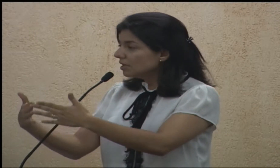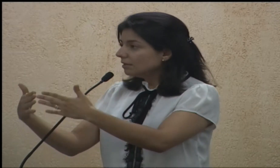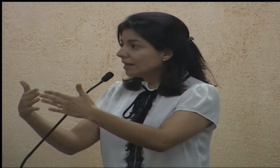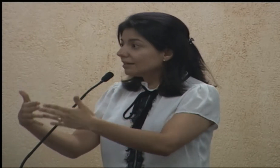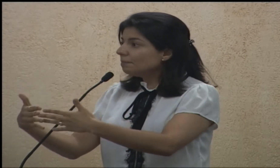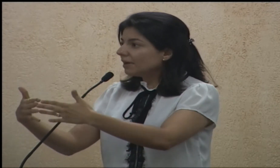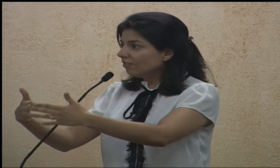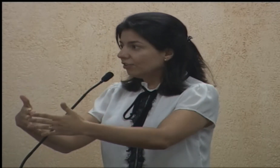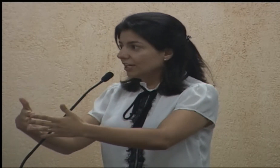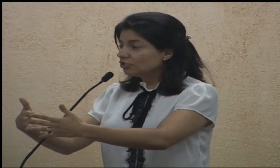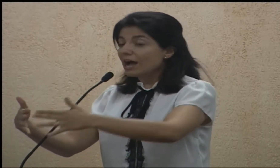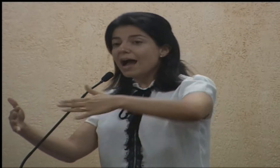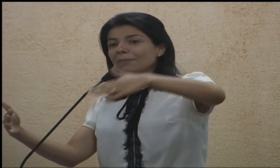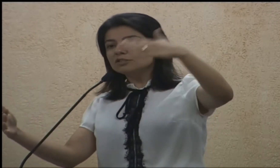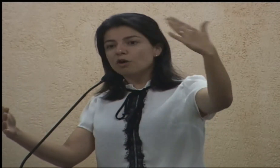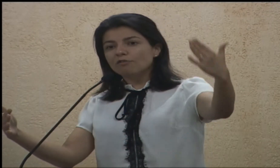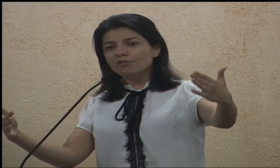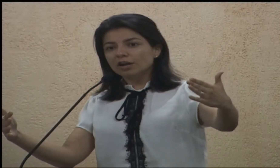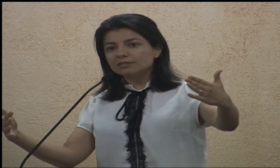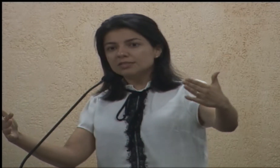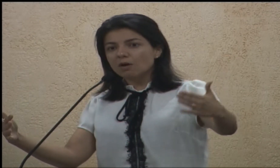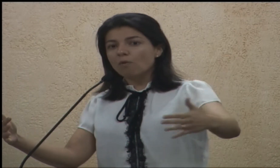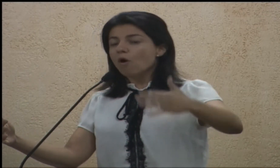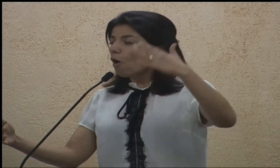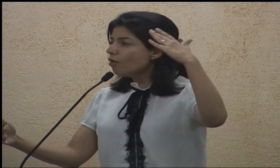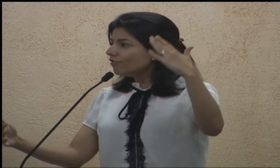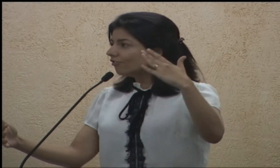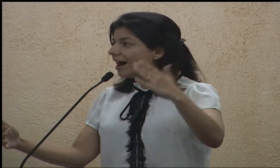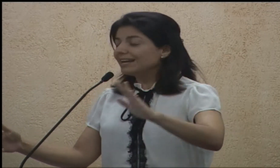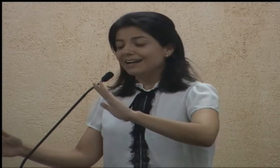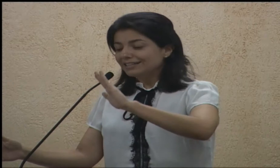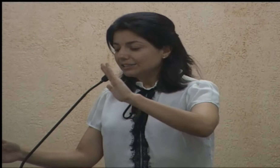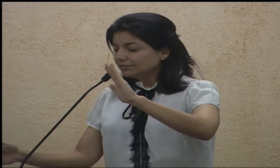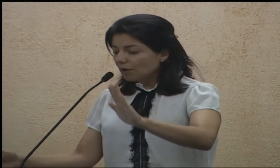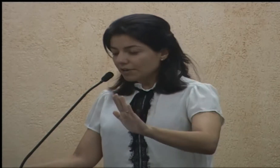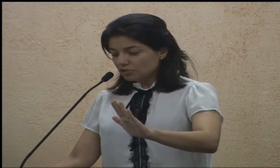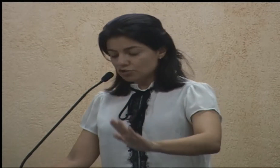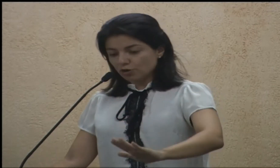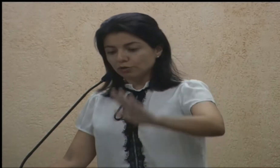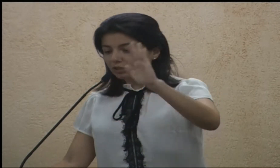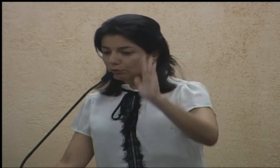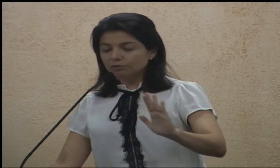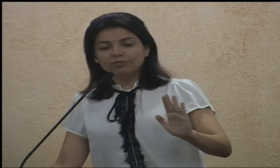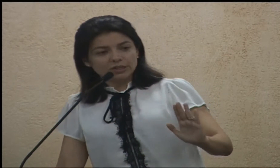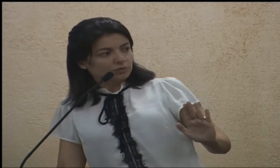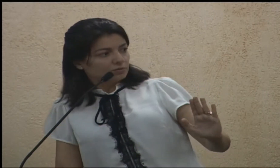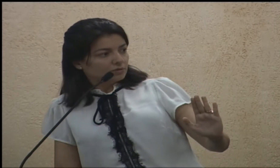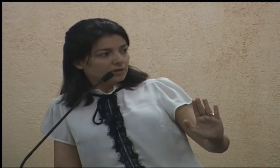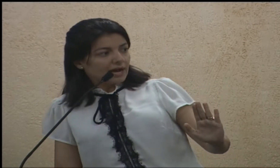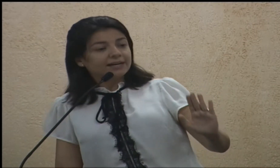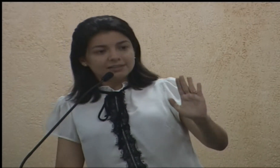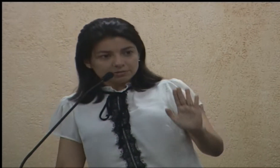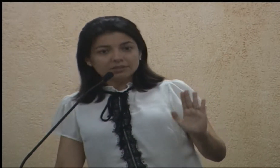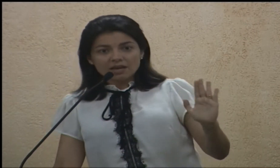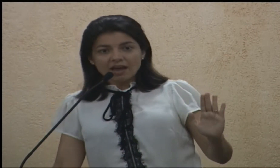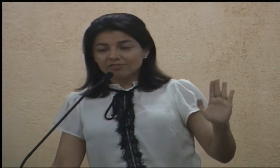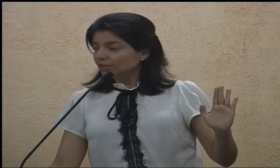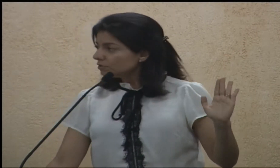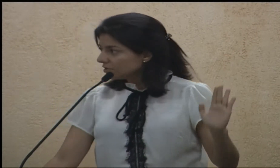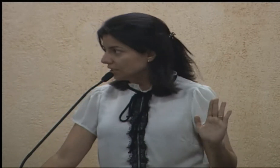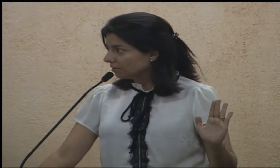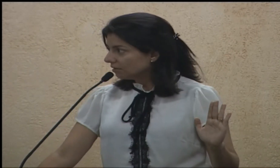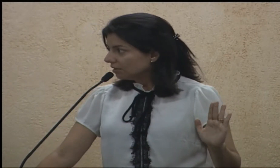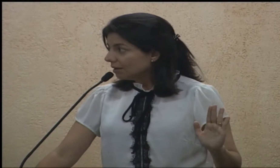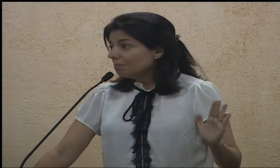humanos daqui para frente. Ah, mas houve violação, houve falha. Não questiono, não duvido. Acredito que tenha